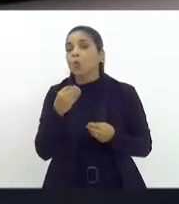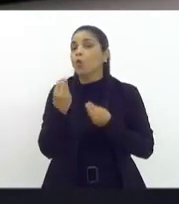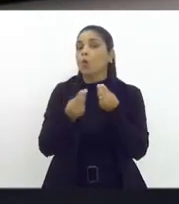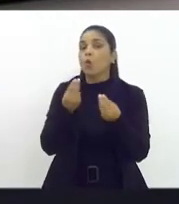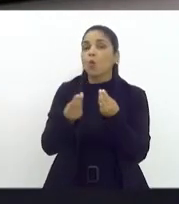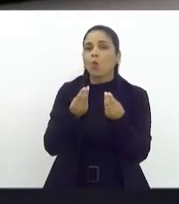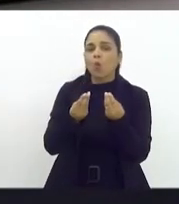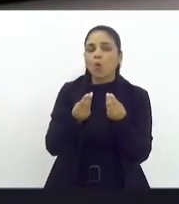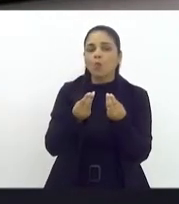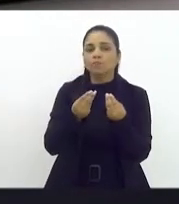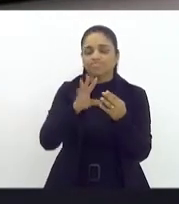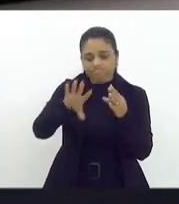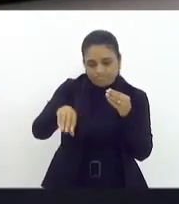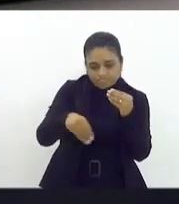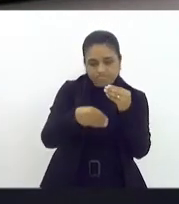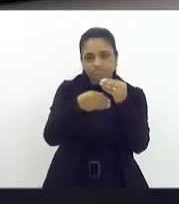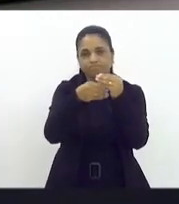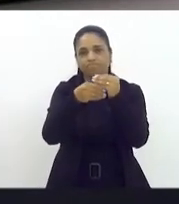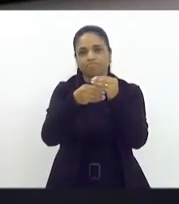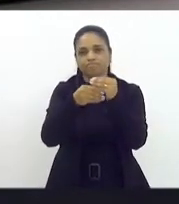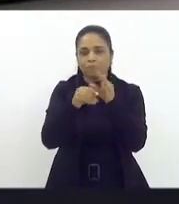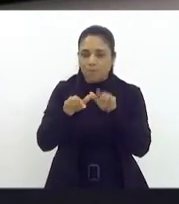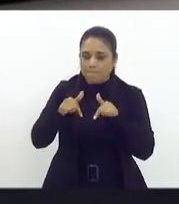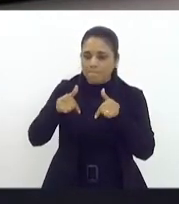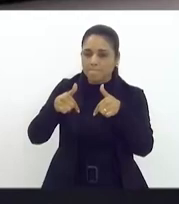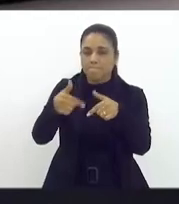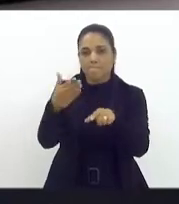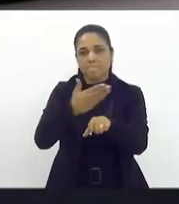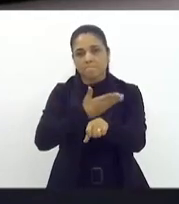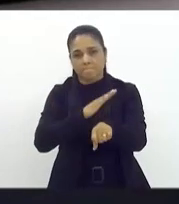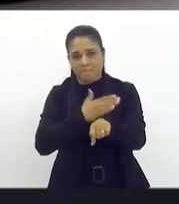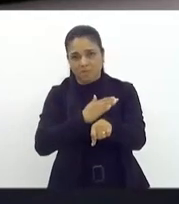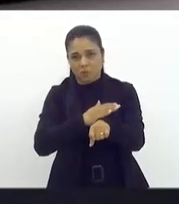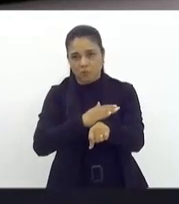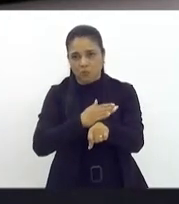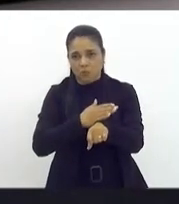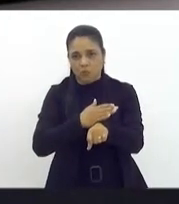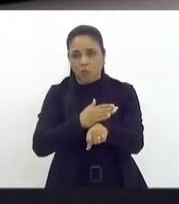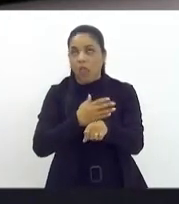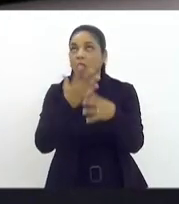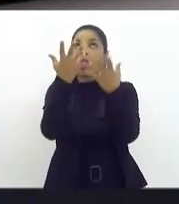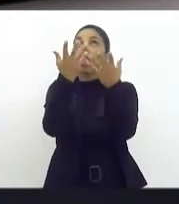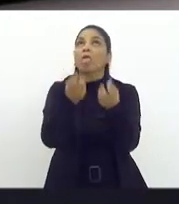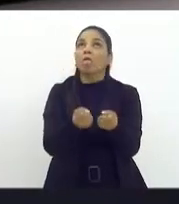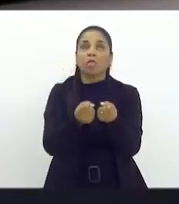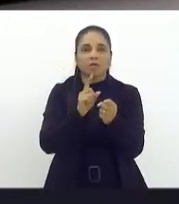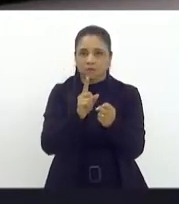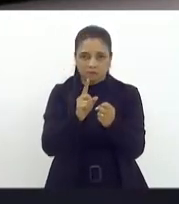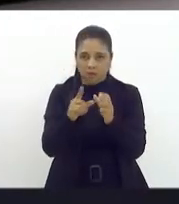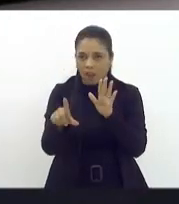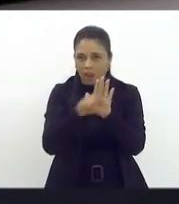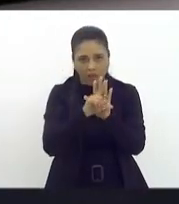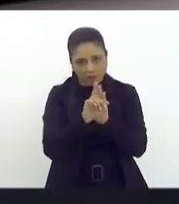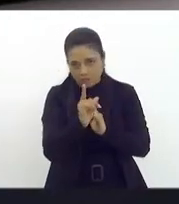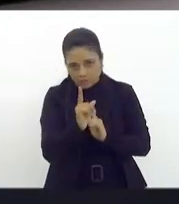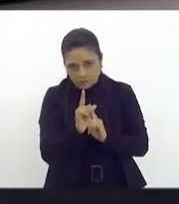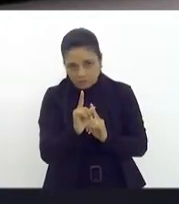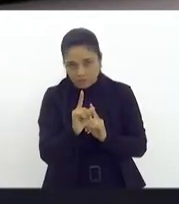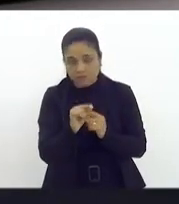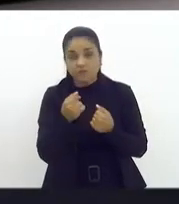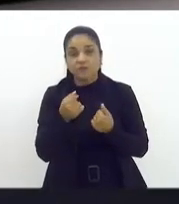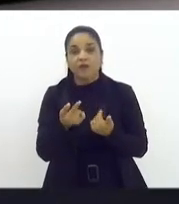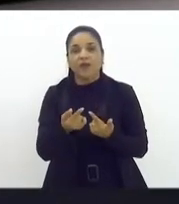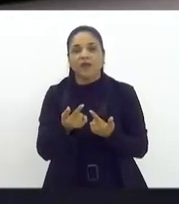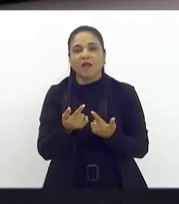na implementação dessas práticas isso não cai de cima para baixo por determinação de lei porque porque